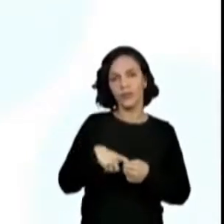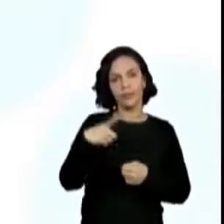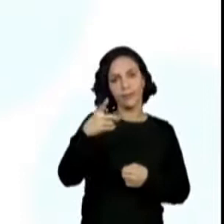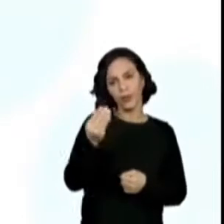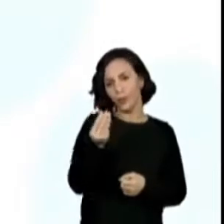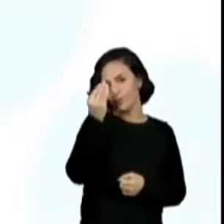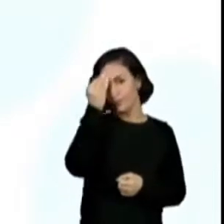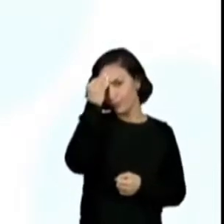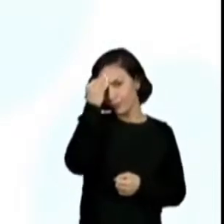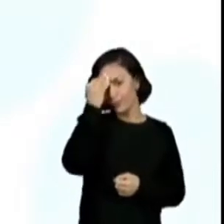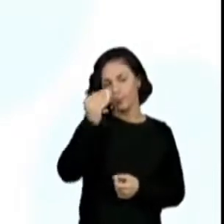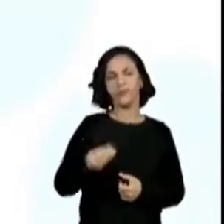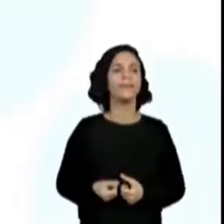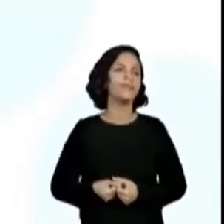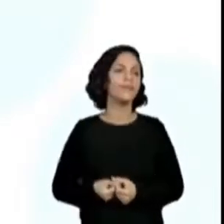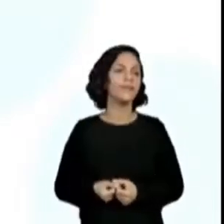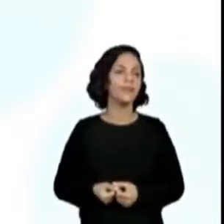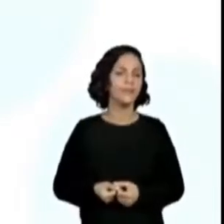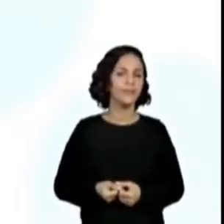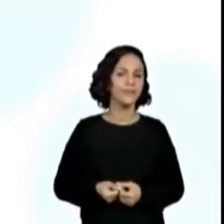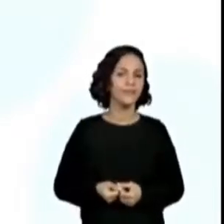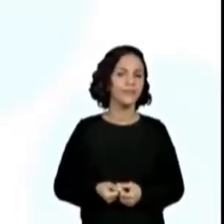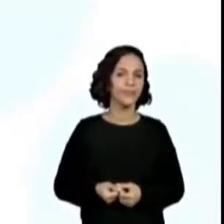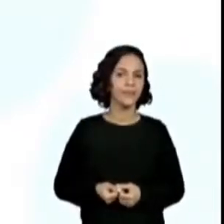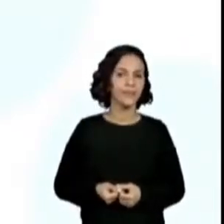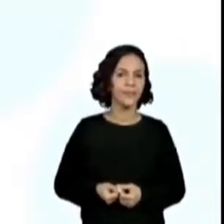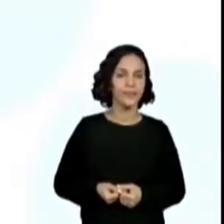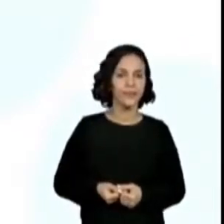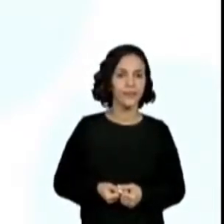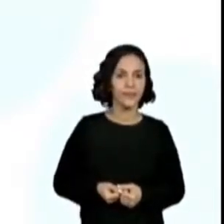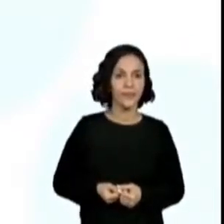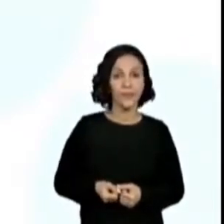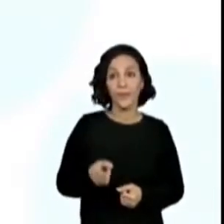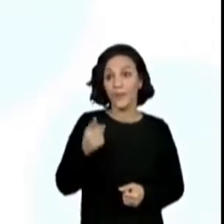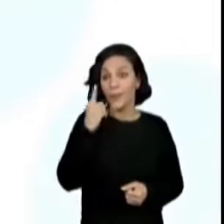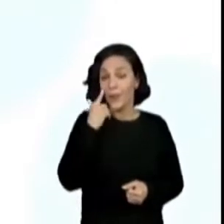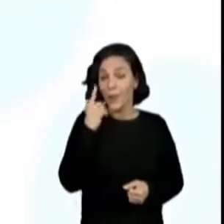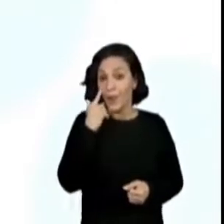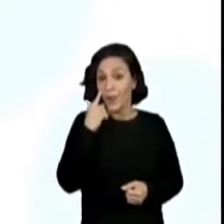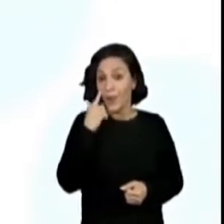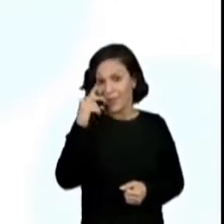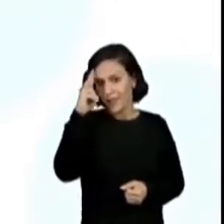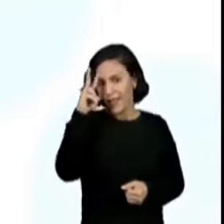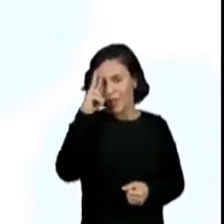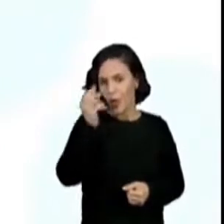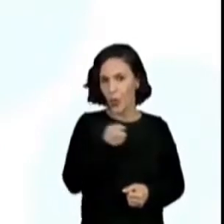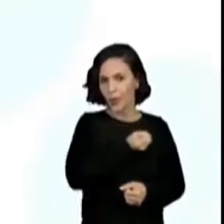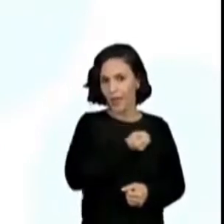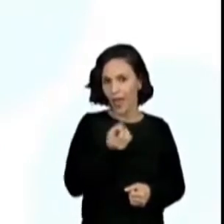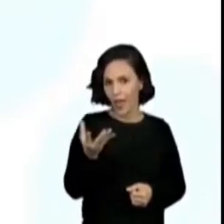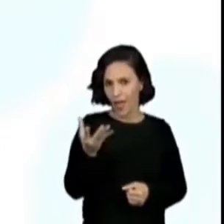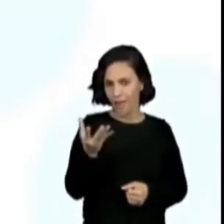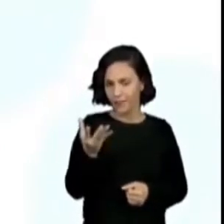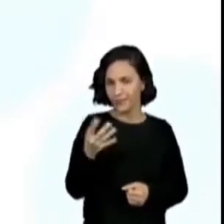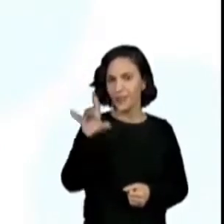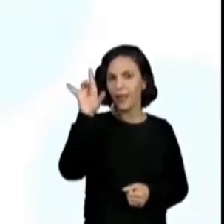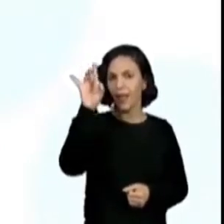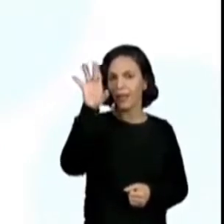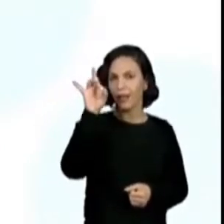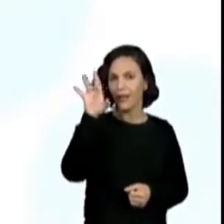eles guardarem. Olha lá. Nós tínhamos contado, não tínhamos,